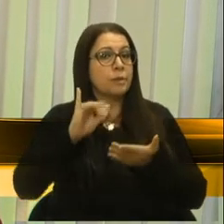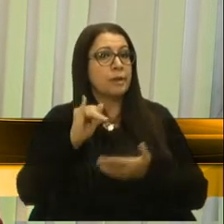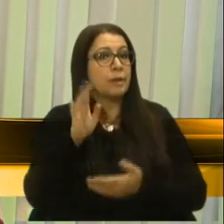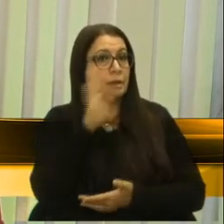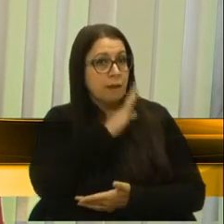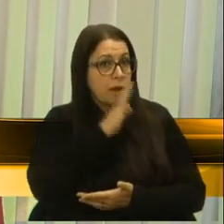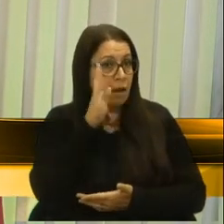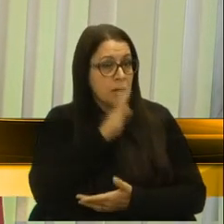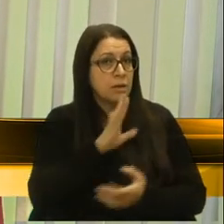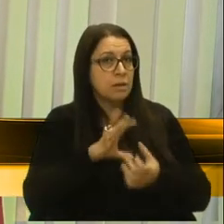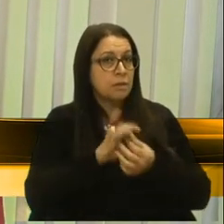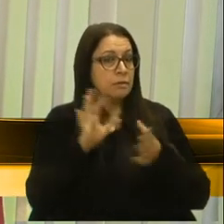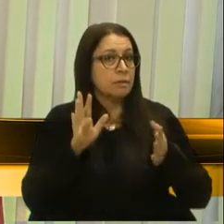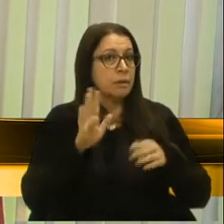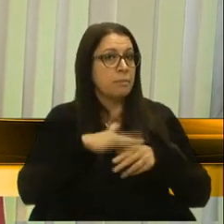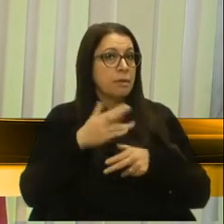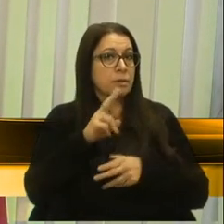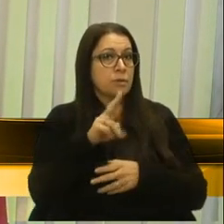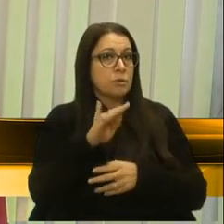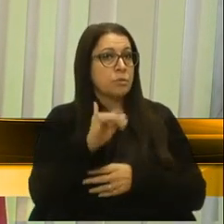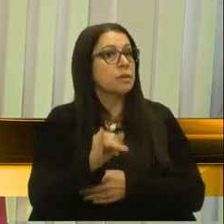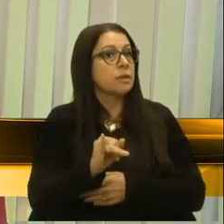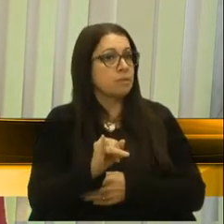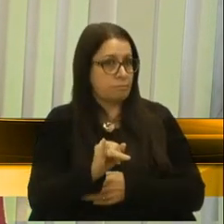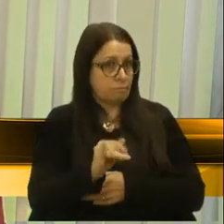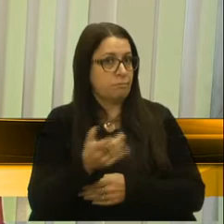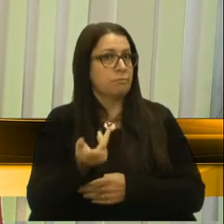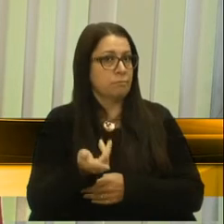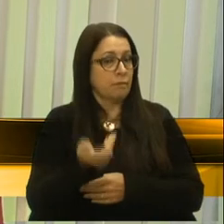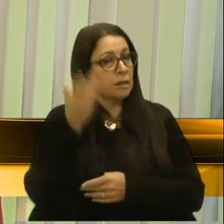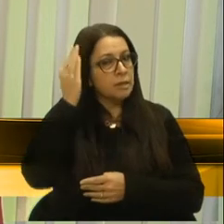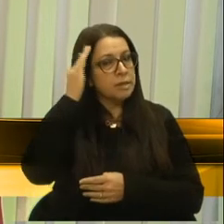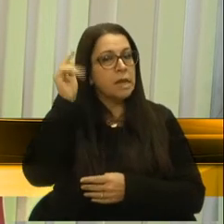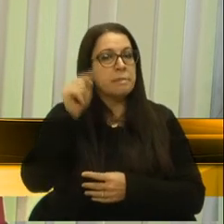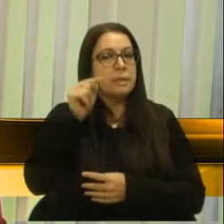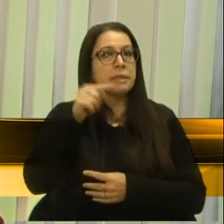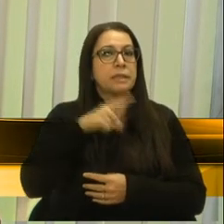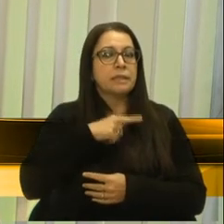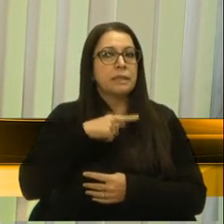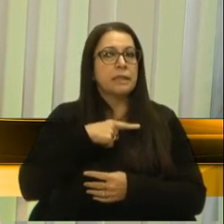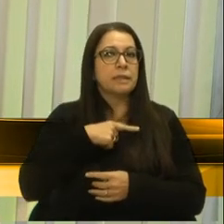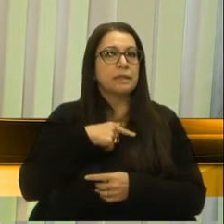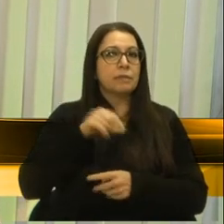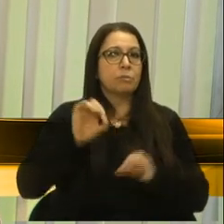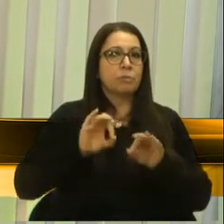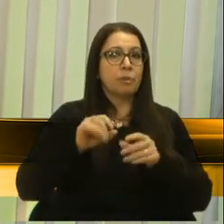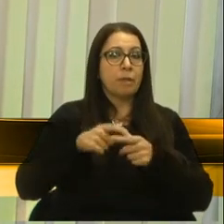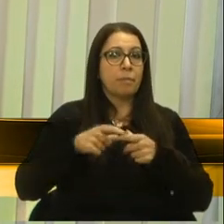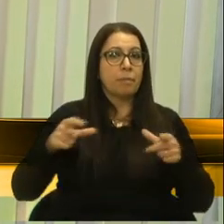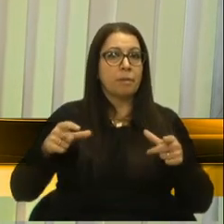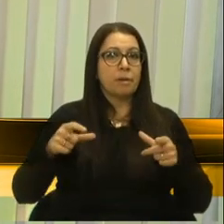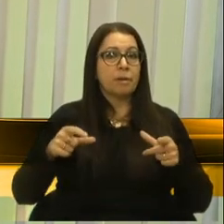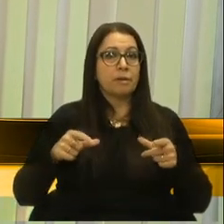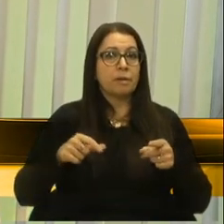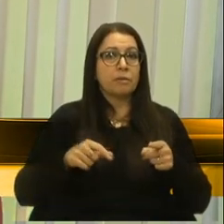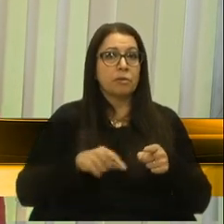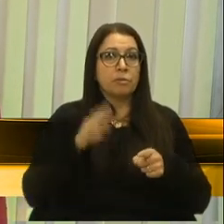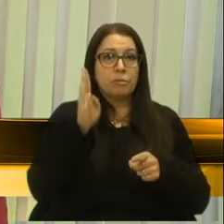urgente liberar mais leitos de UTI. A gente sabe que aqui existe uma projeção de aumentar, a gente precisa